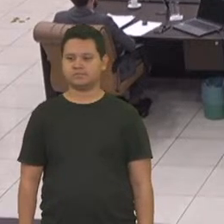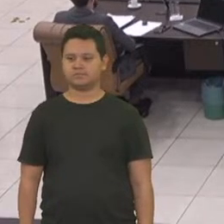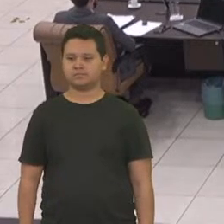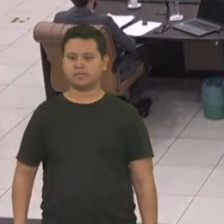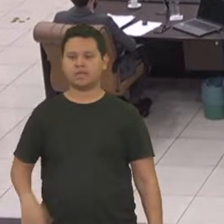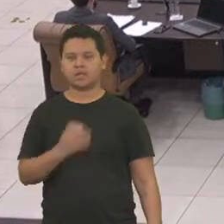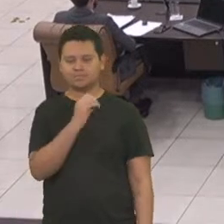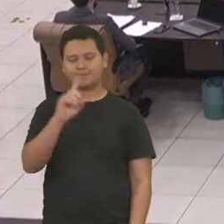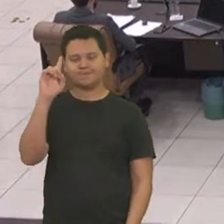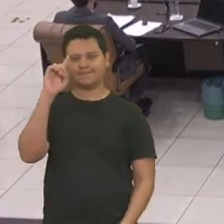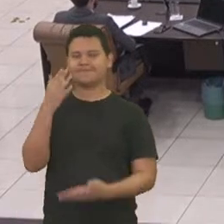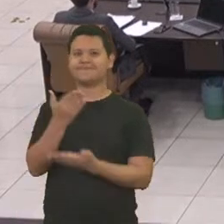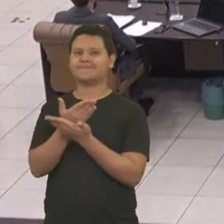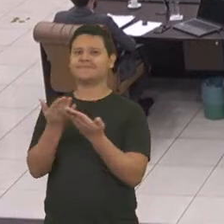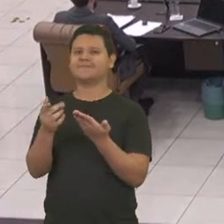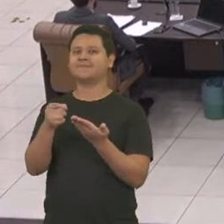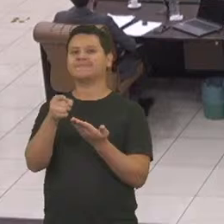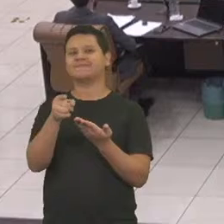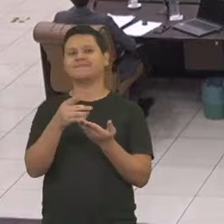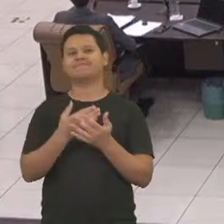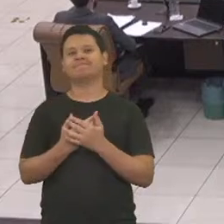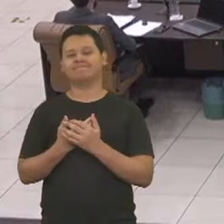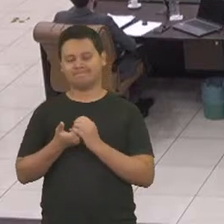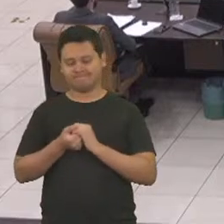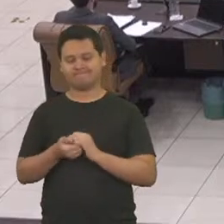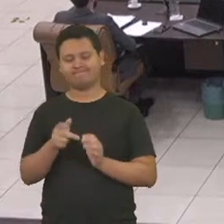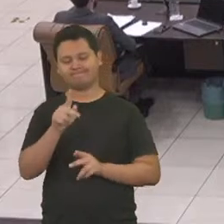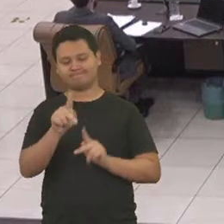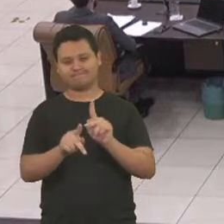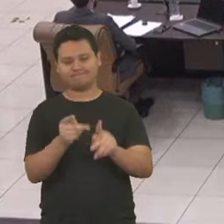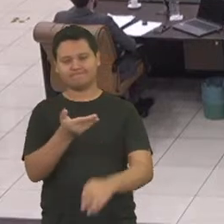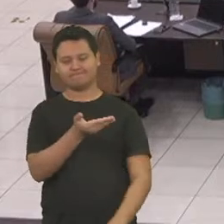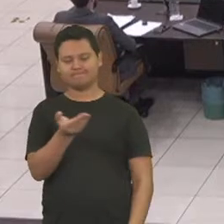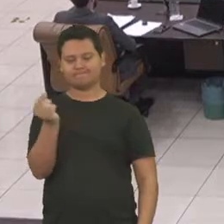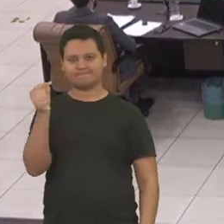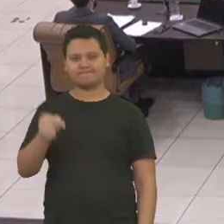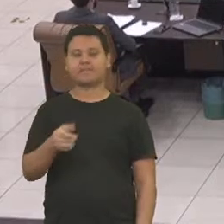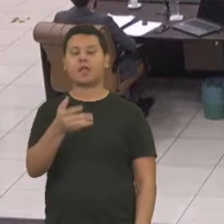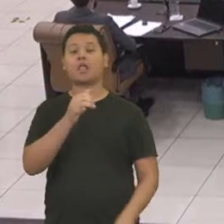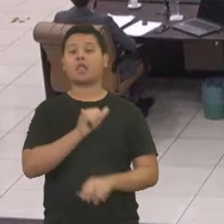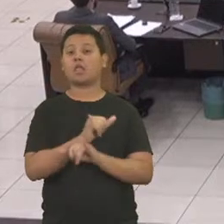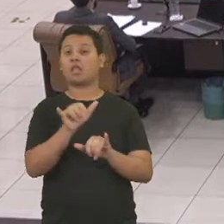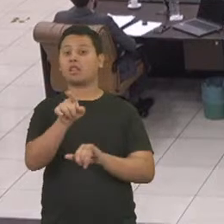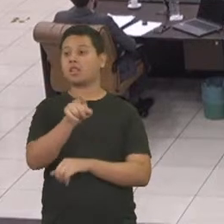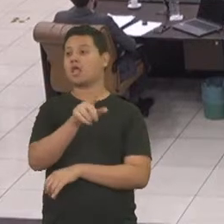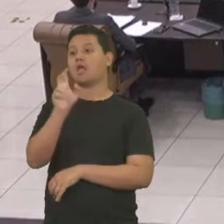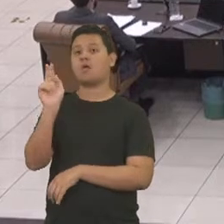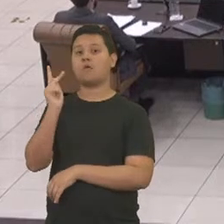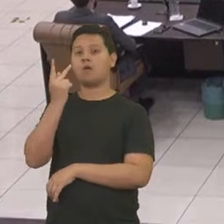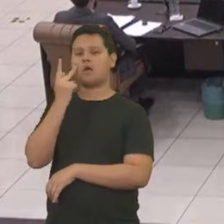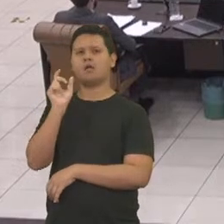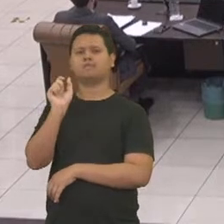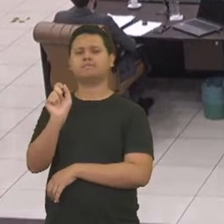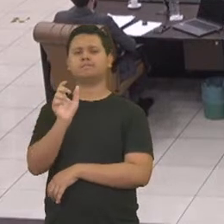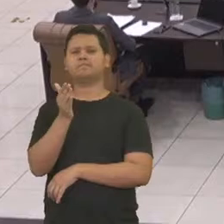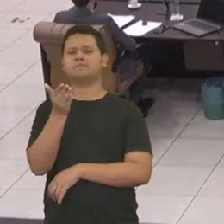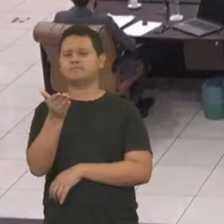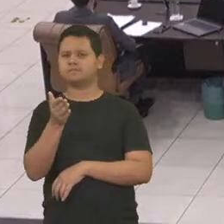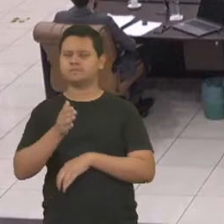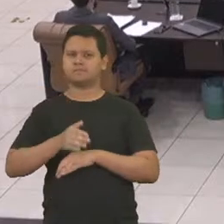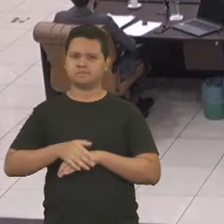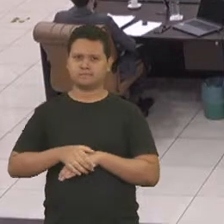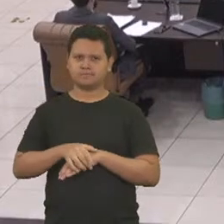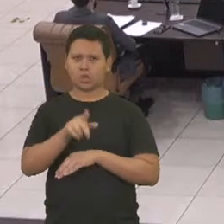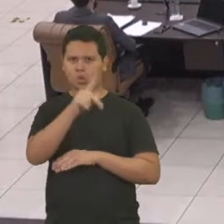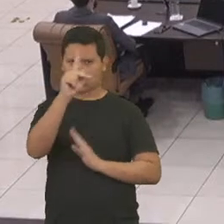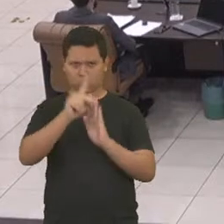Bom dia a todos. Quero mais uma vez saudar o público presente e dizer, Paulinho, dos condutores, que